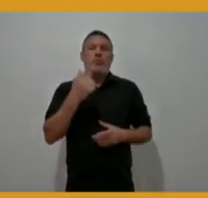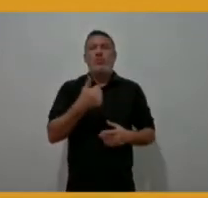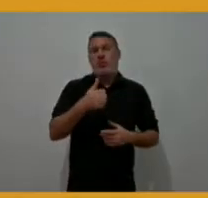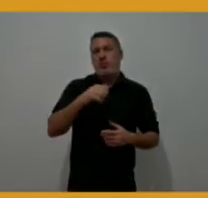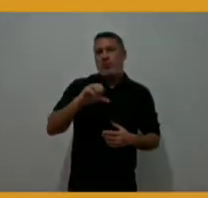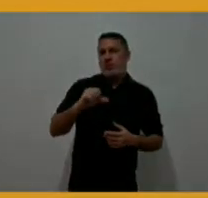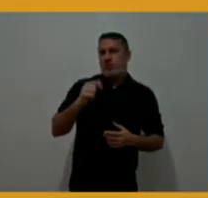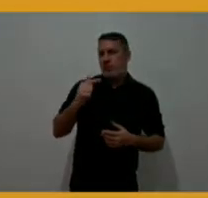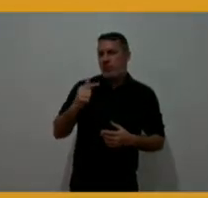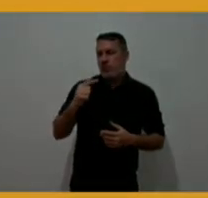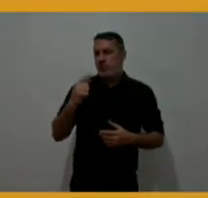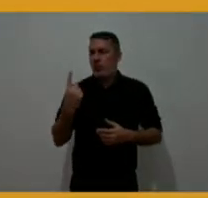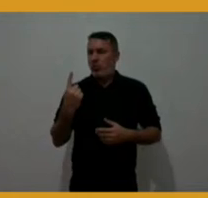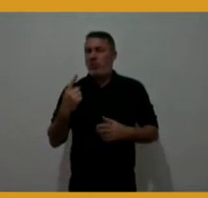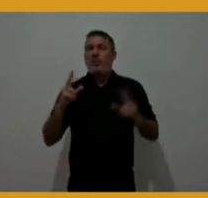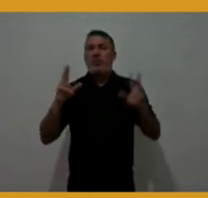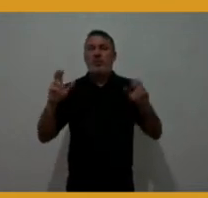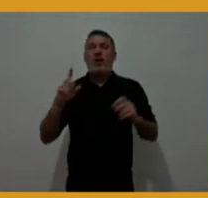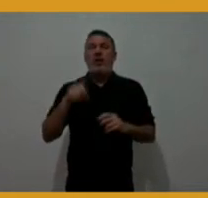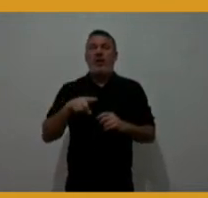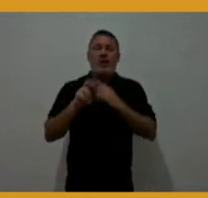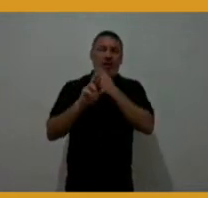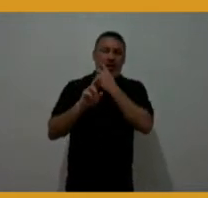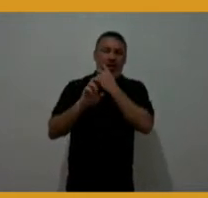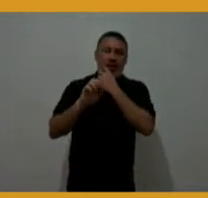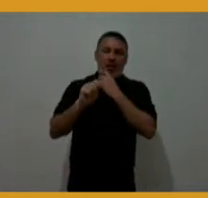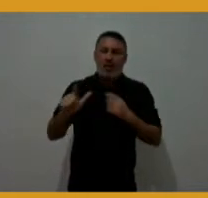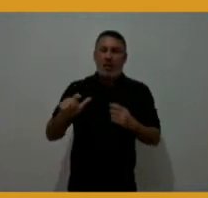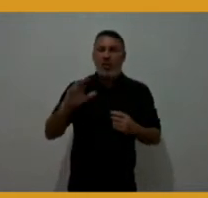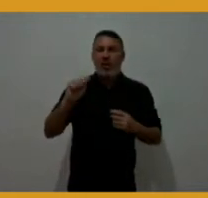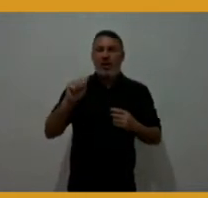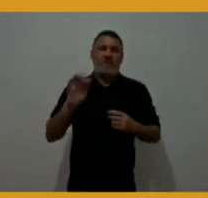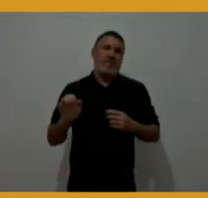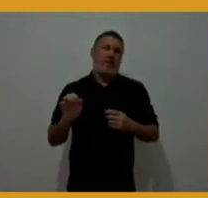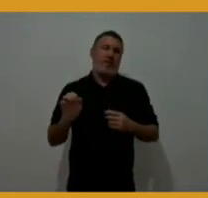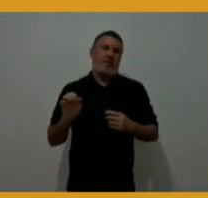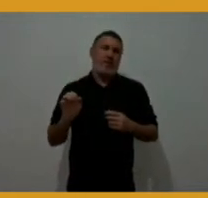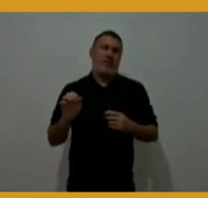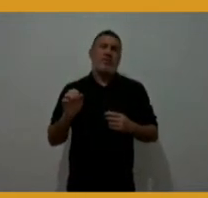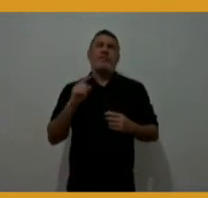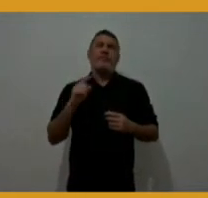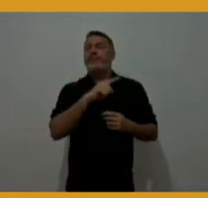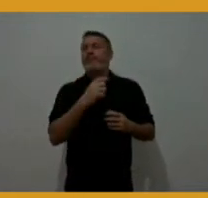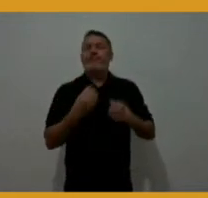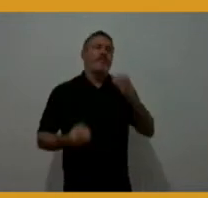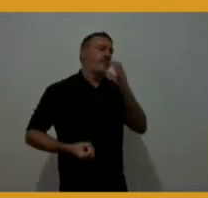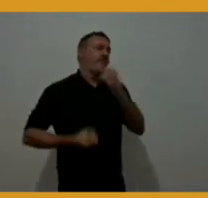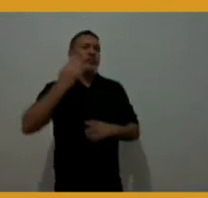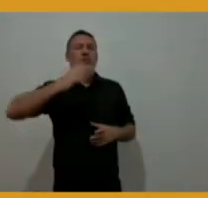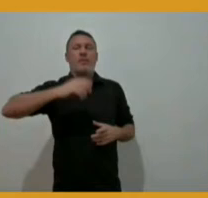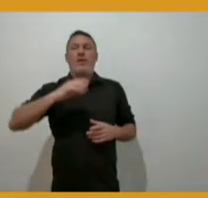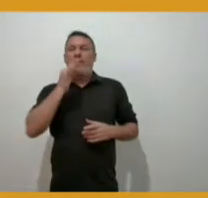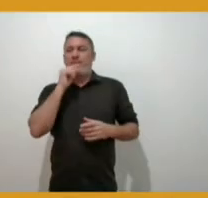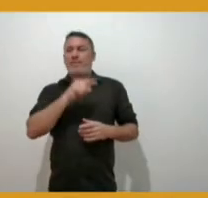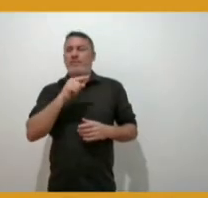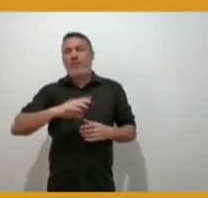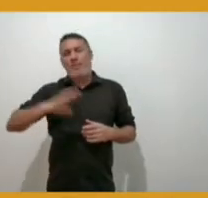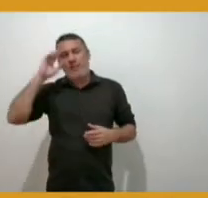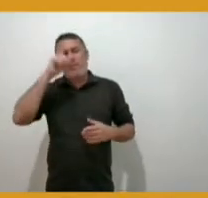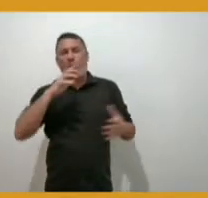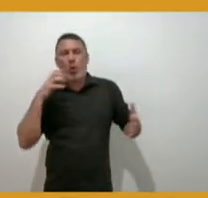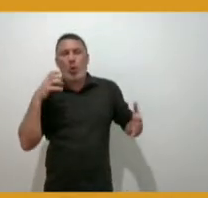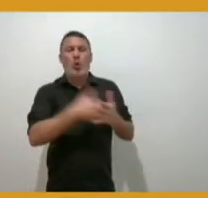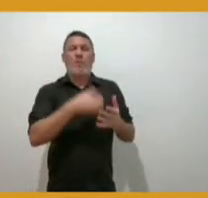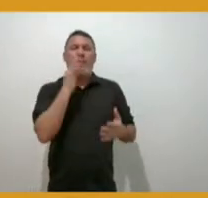Café Solúvel, e passou a ser a grande, a indústria passou a ser a grande compradora do café robusta, mudando os rumos